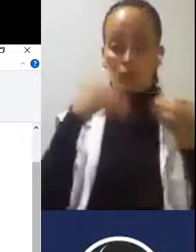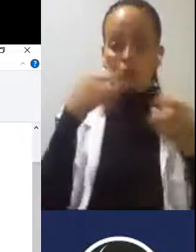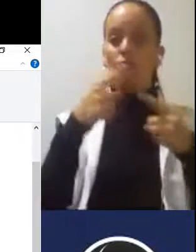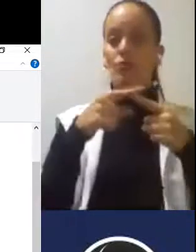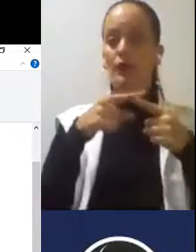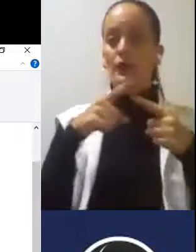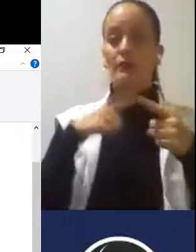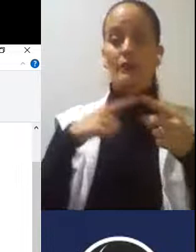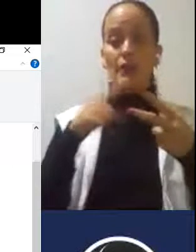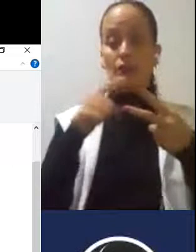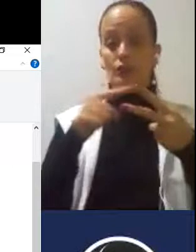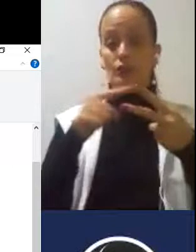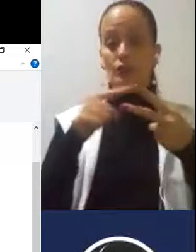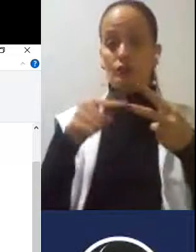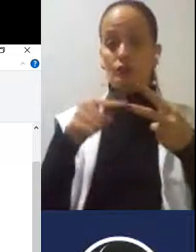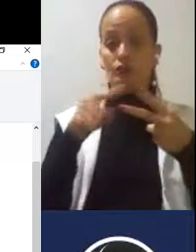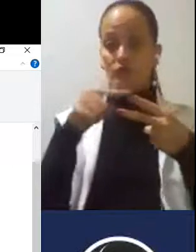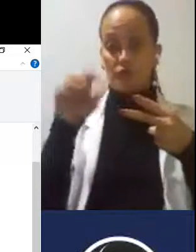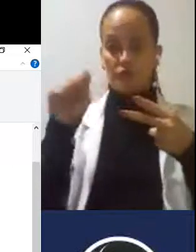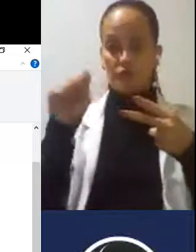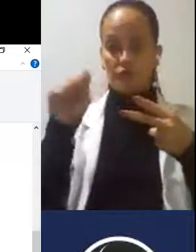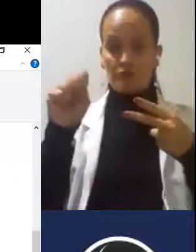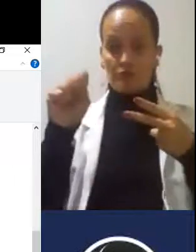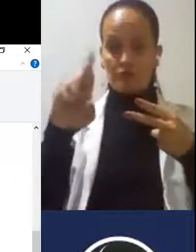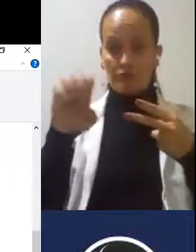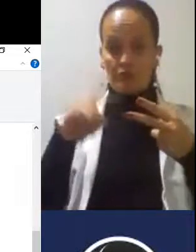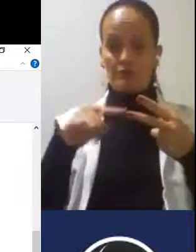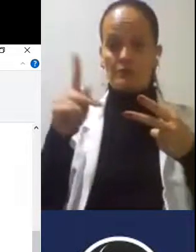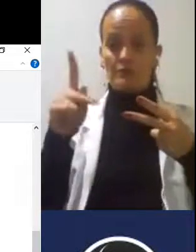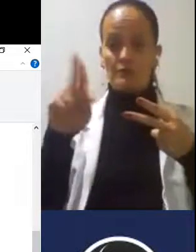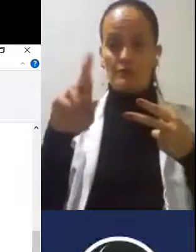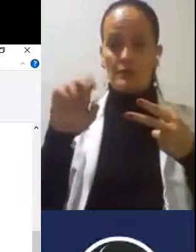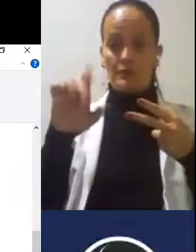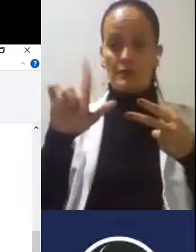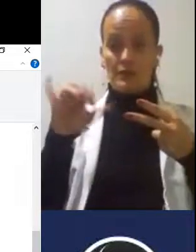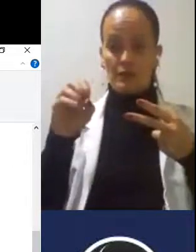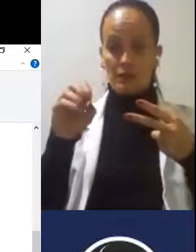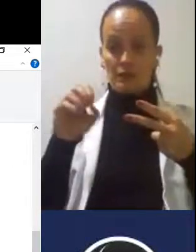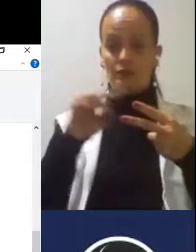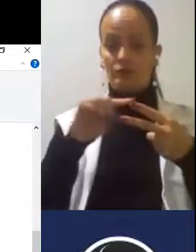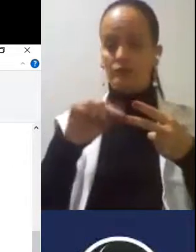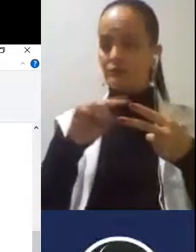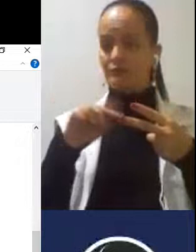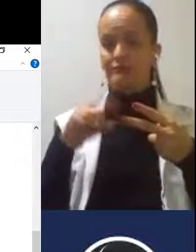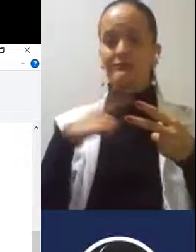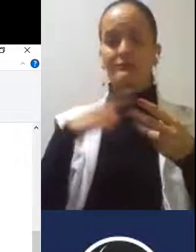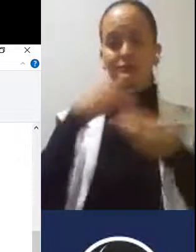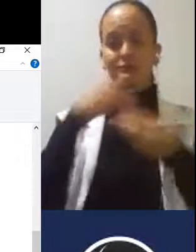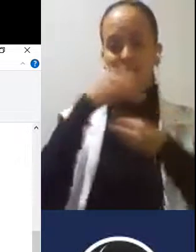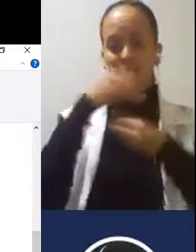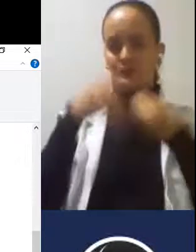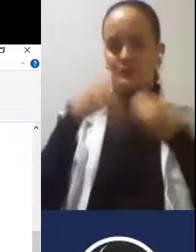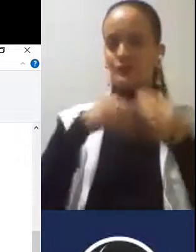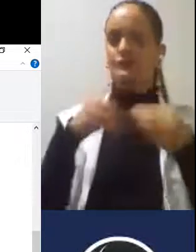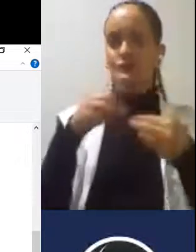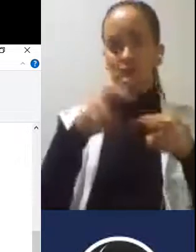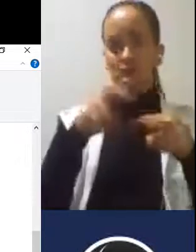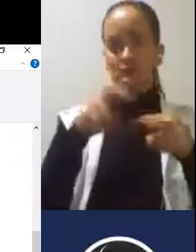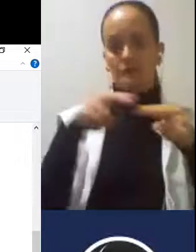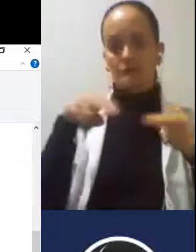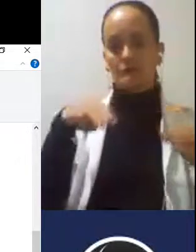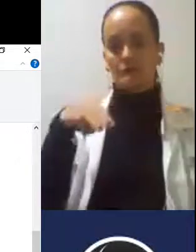o circuito em paralelo, quanto o circuito em quê? Em série. Essa é a característica do circuito misto. Ter um circuito em paralelo